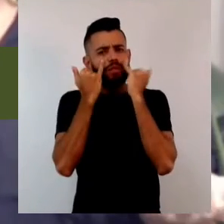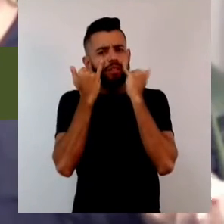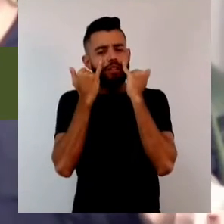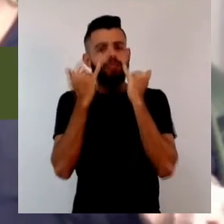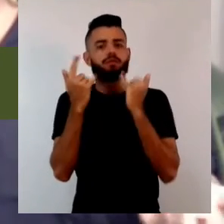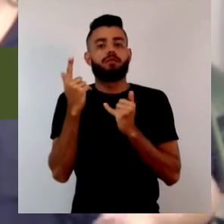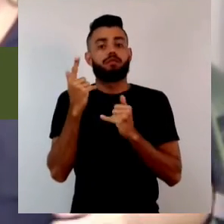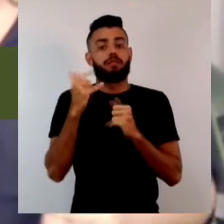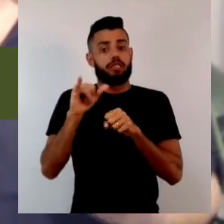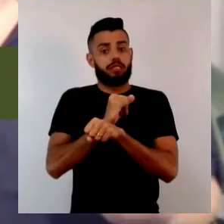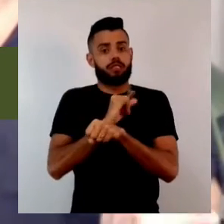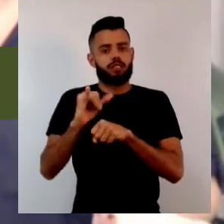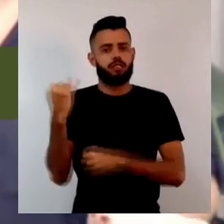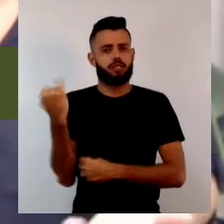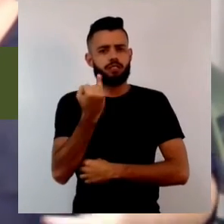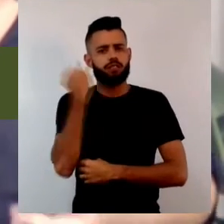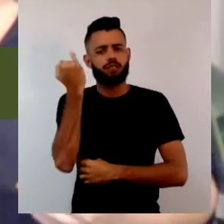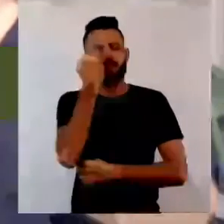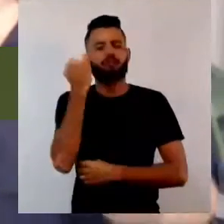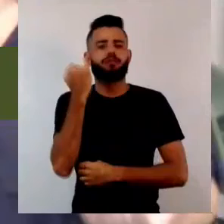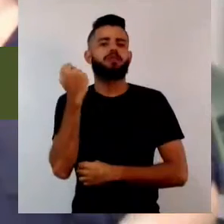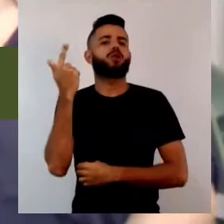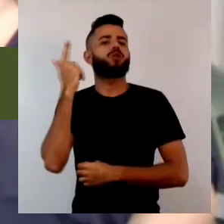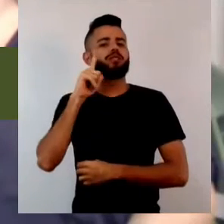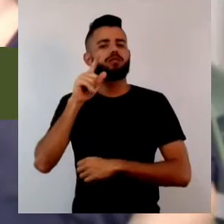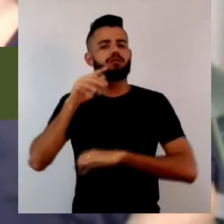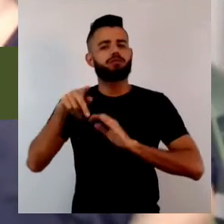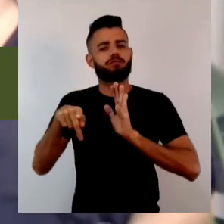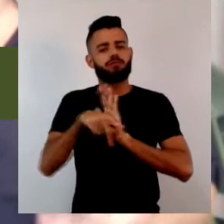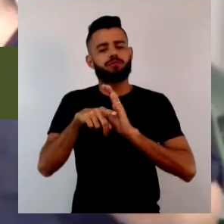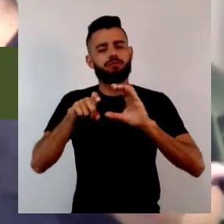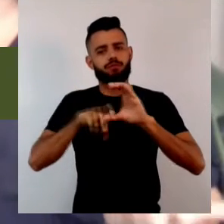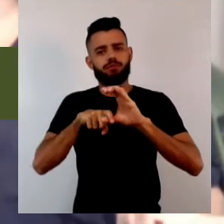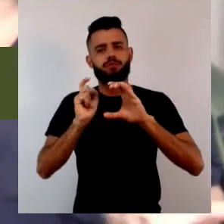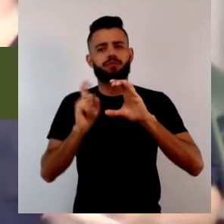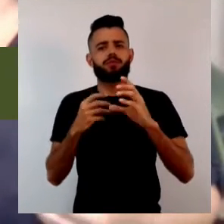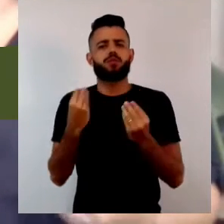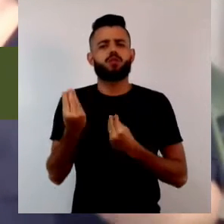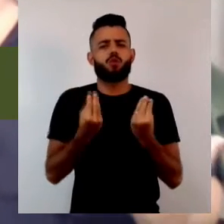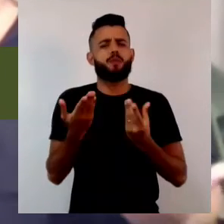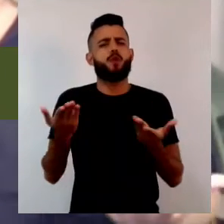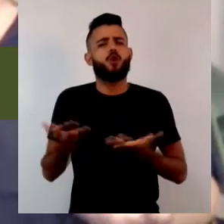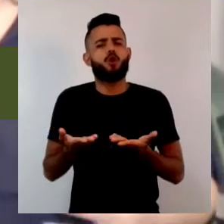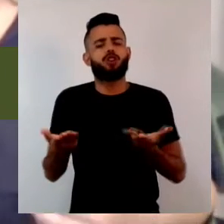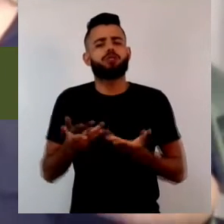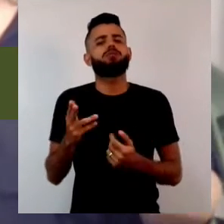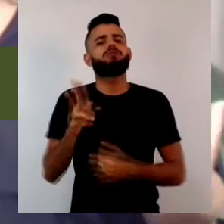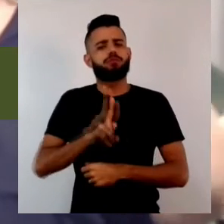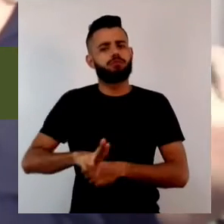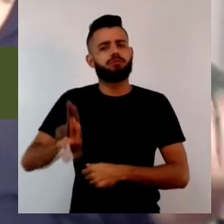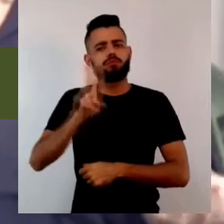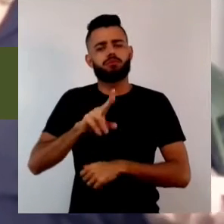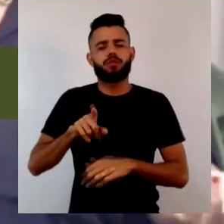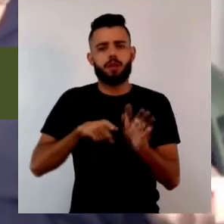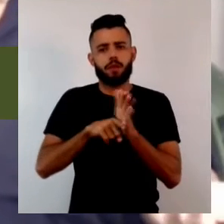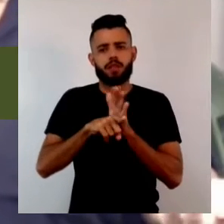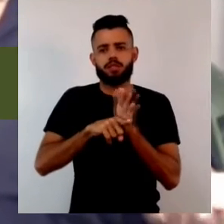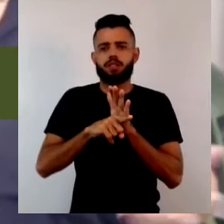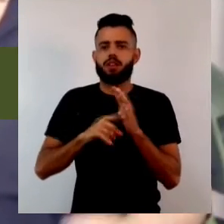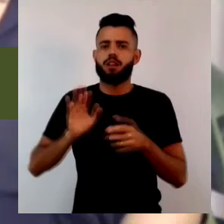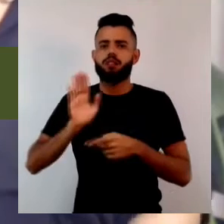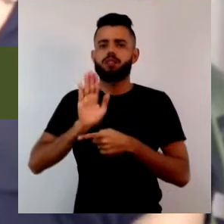próprias emancipações e como hoje elas vêm se utilizando da pesquisa para colaborar na emancipação de